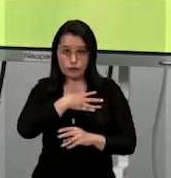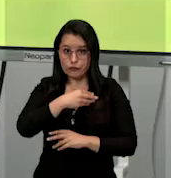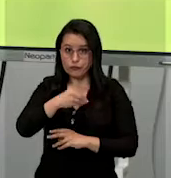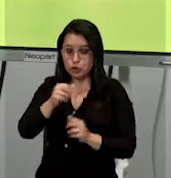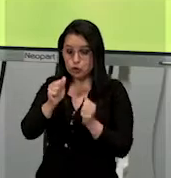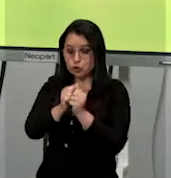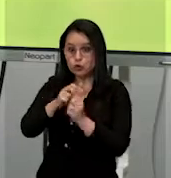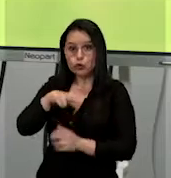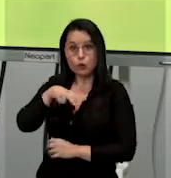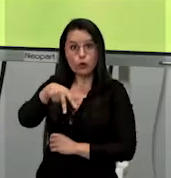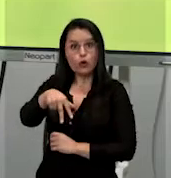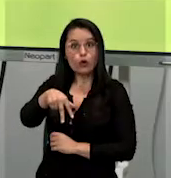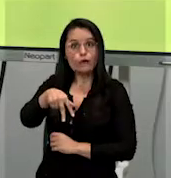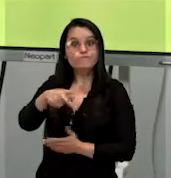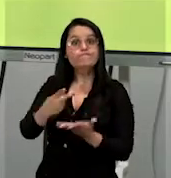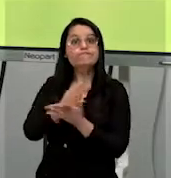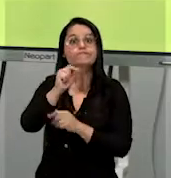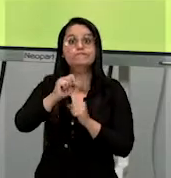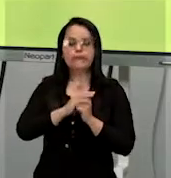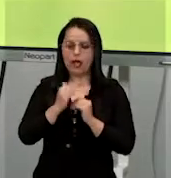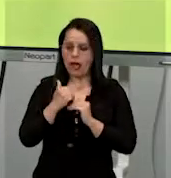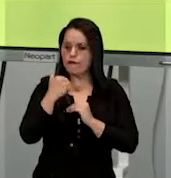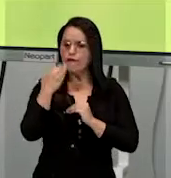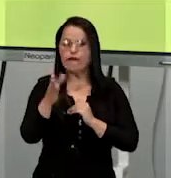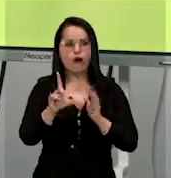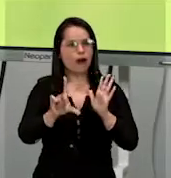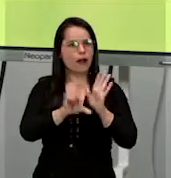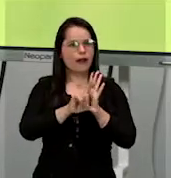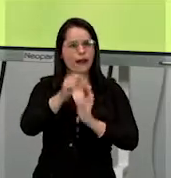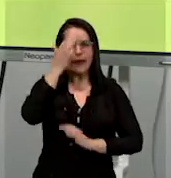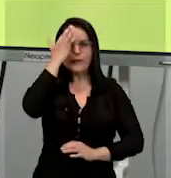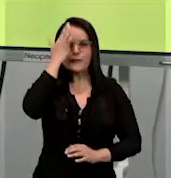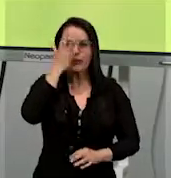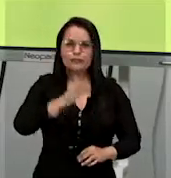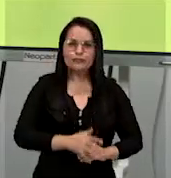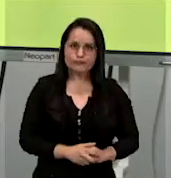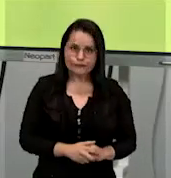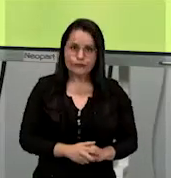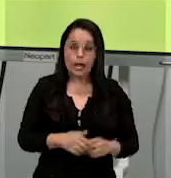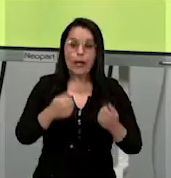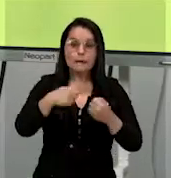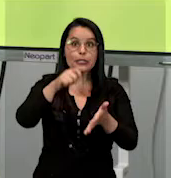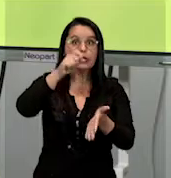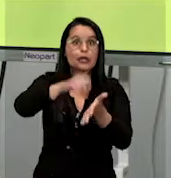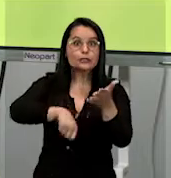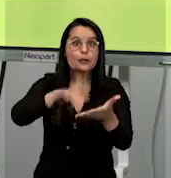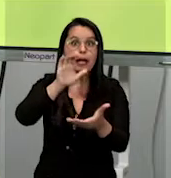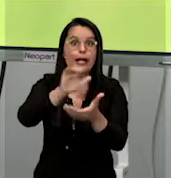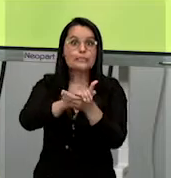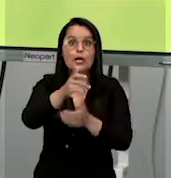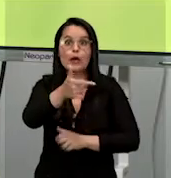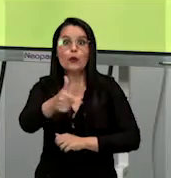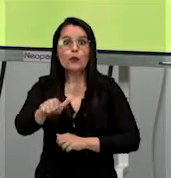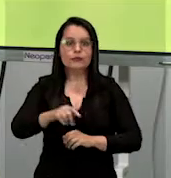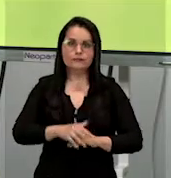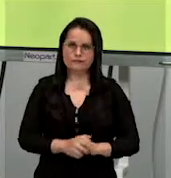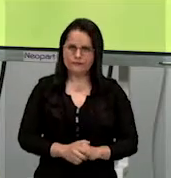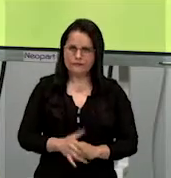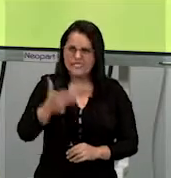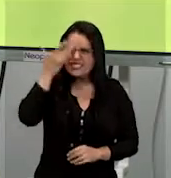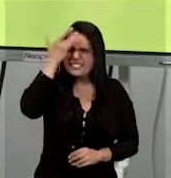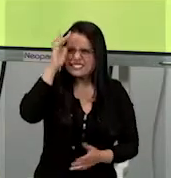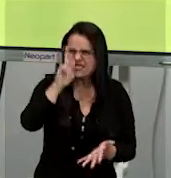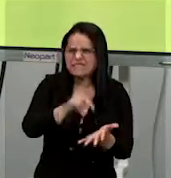teriam filhos, estavam agindo fora da lei. Imagina só, ter que ter permissão de alguém para poder casar com outro? Muito estranho,